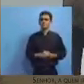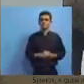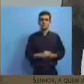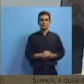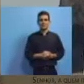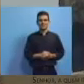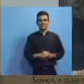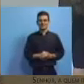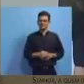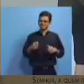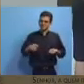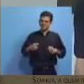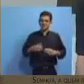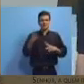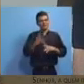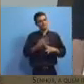pulso